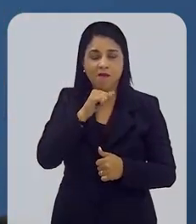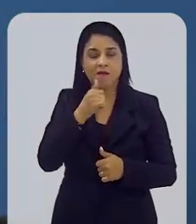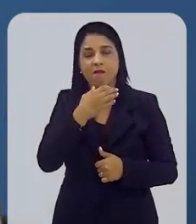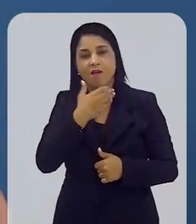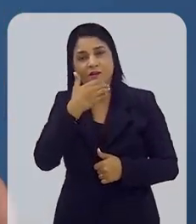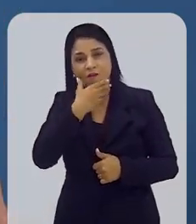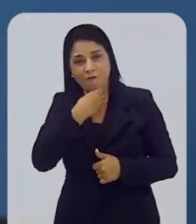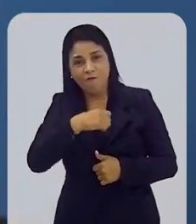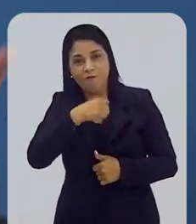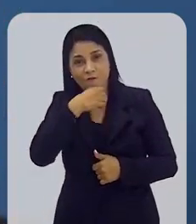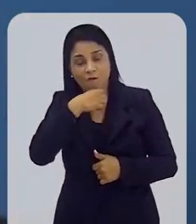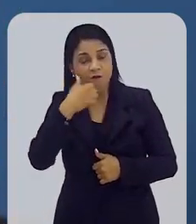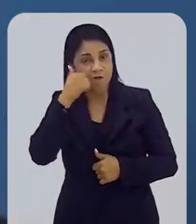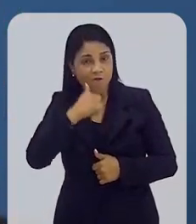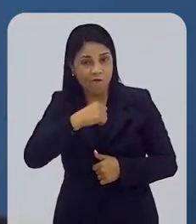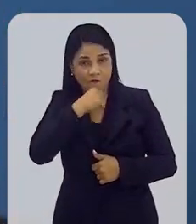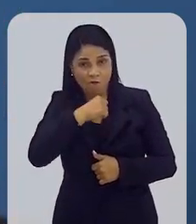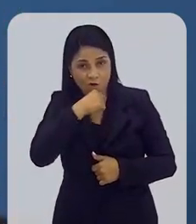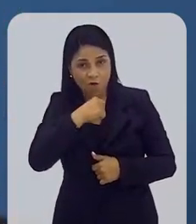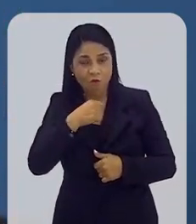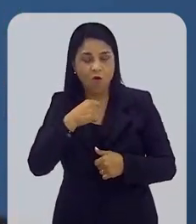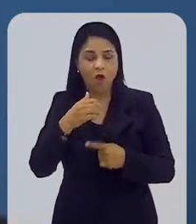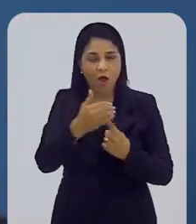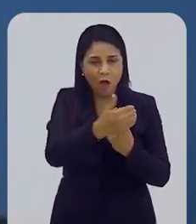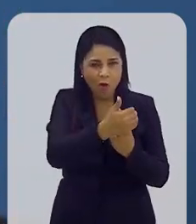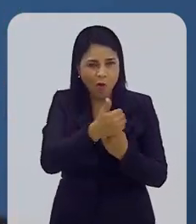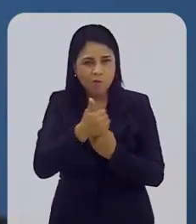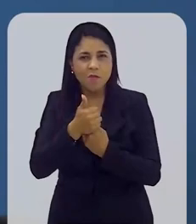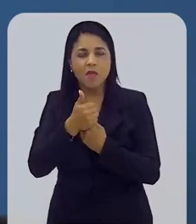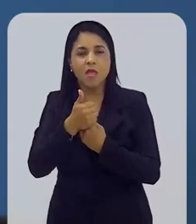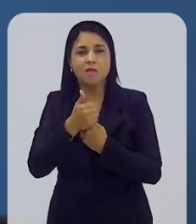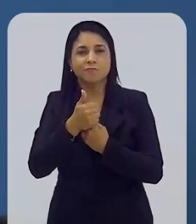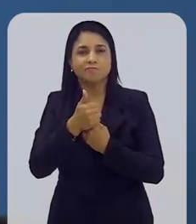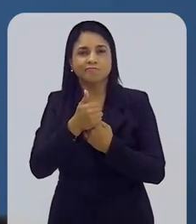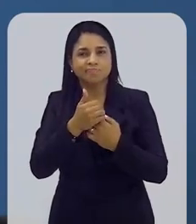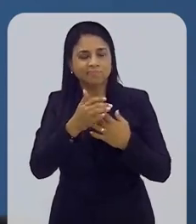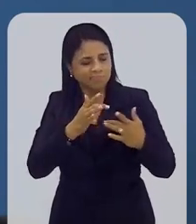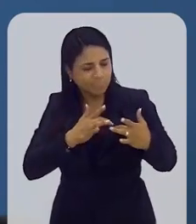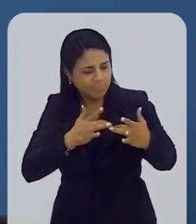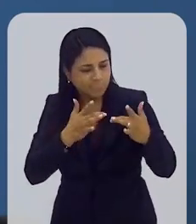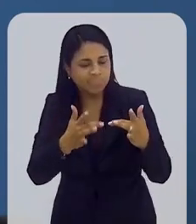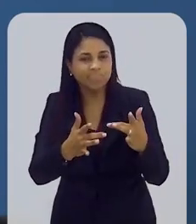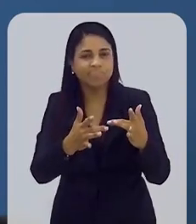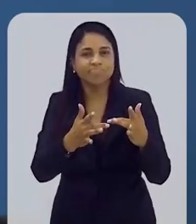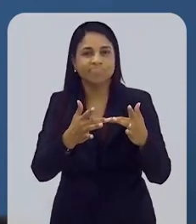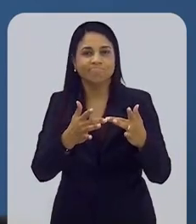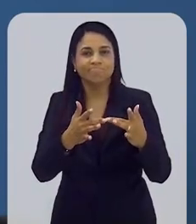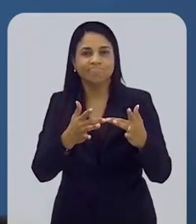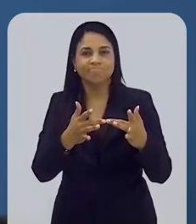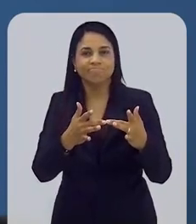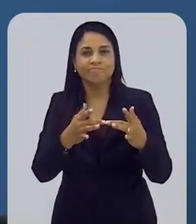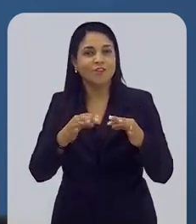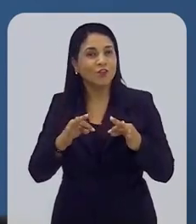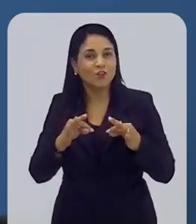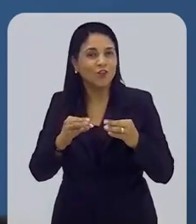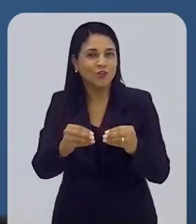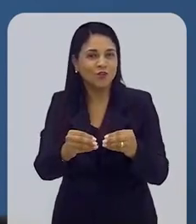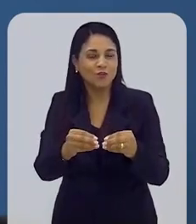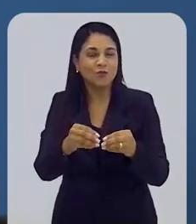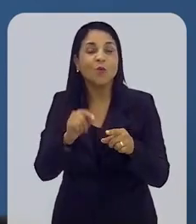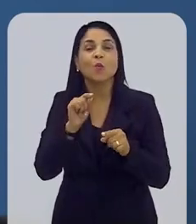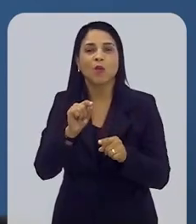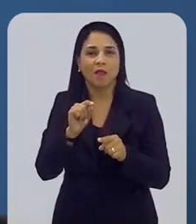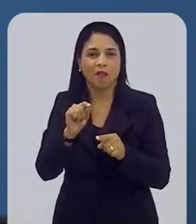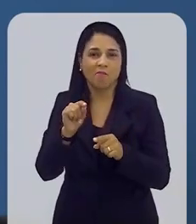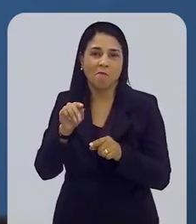me antecedem. E esse acolhimento, esse processo todo de generosidade que eu trago em mim, que é muito genuíno, é total